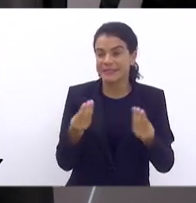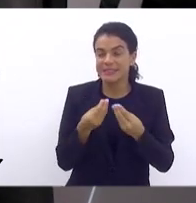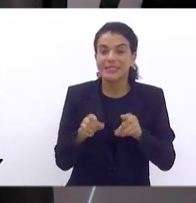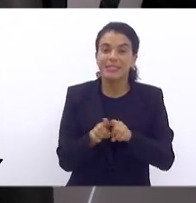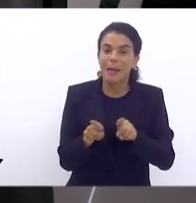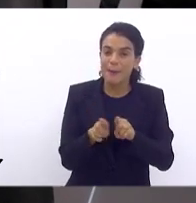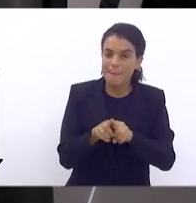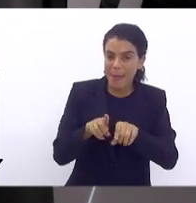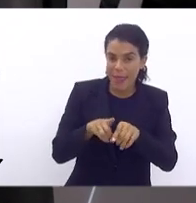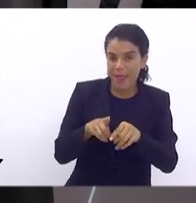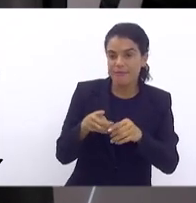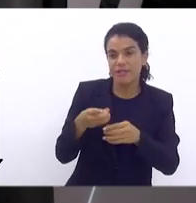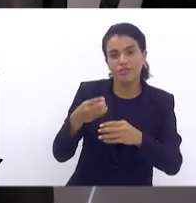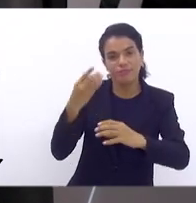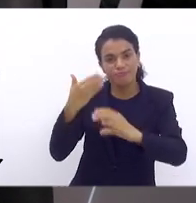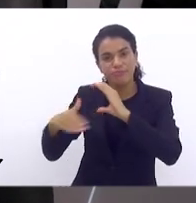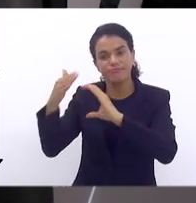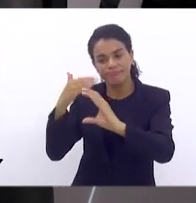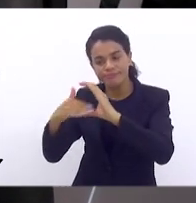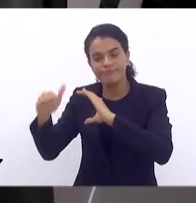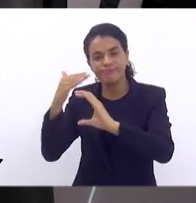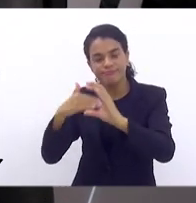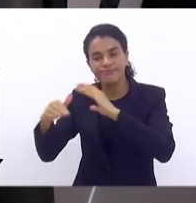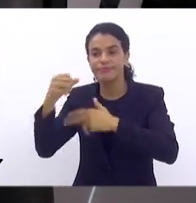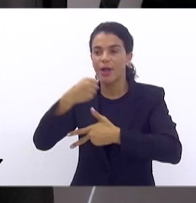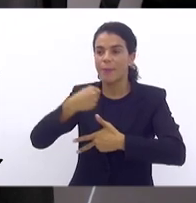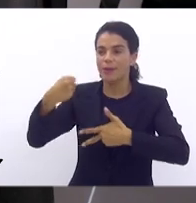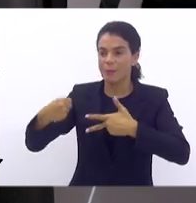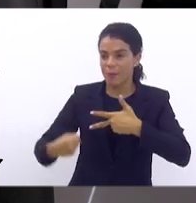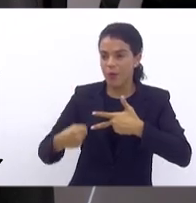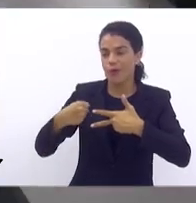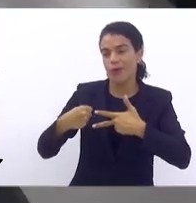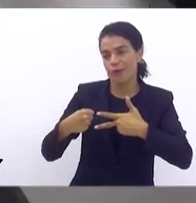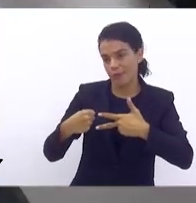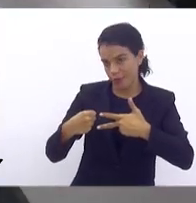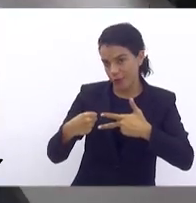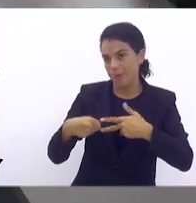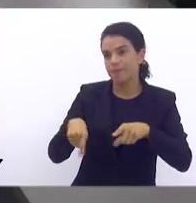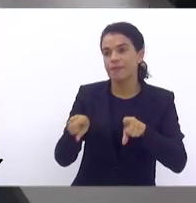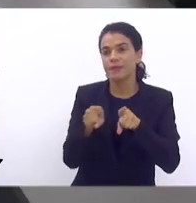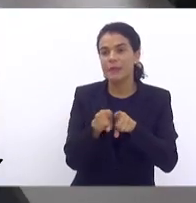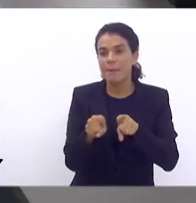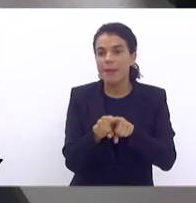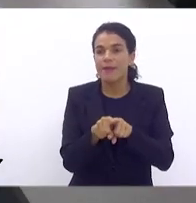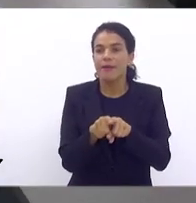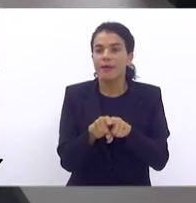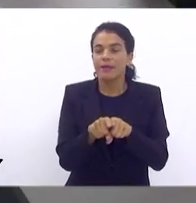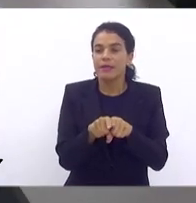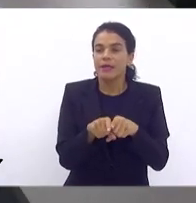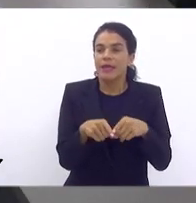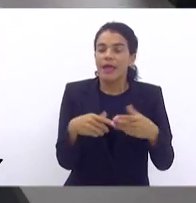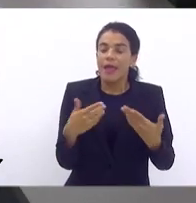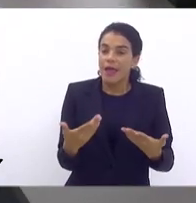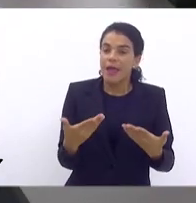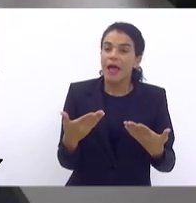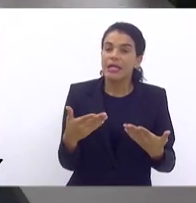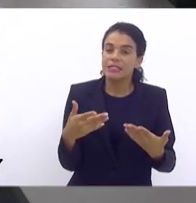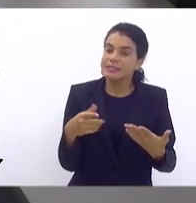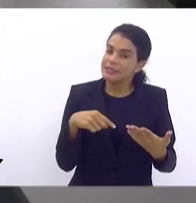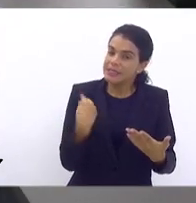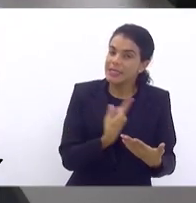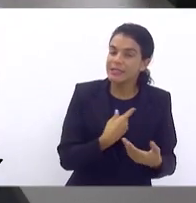fornecidas ao poder público de forma menos onerosa E aí eu acho que isso é uma coisa que a gente